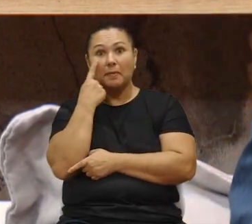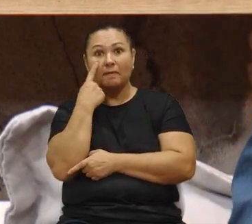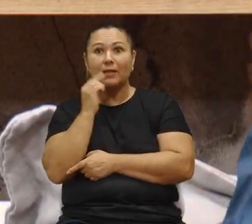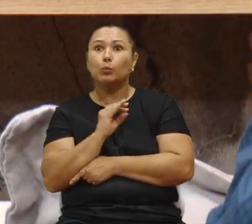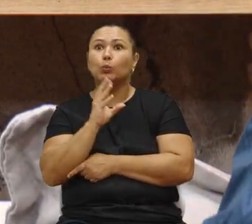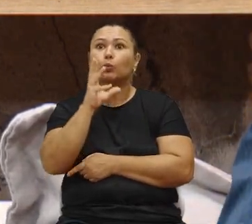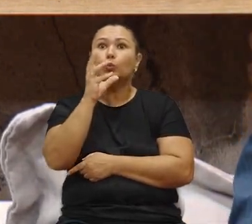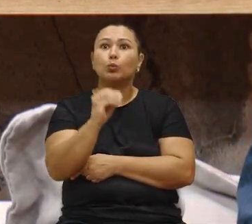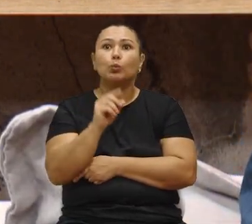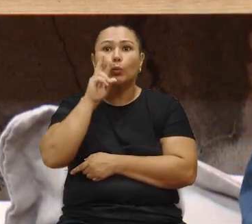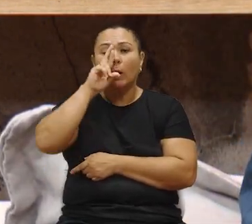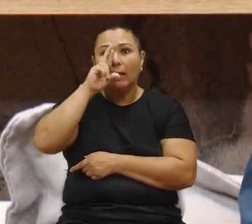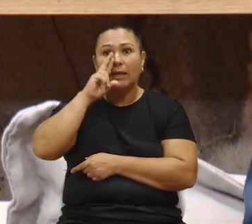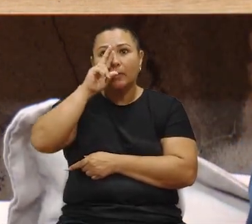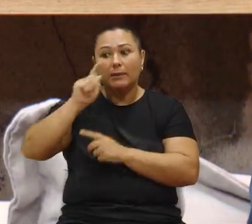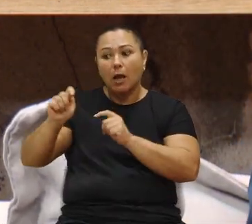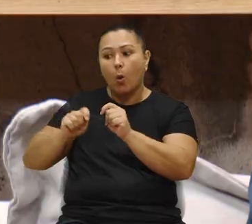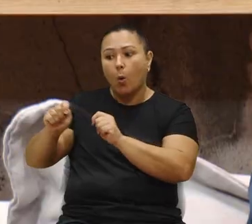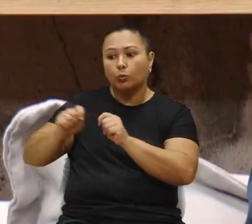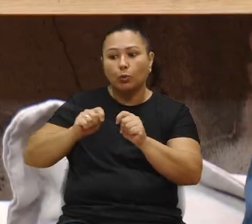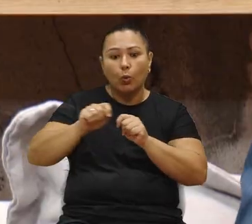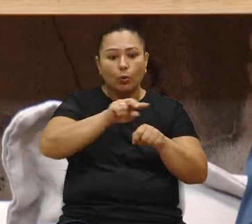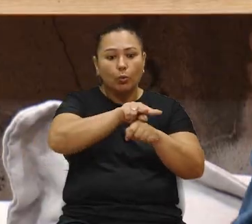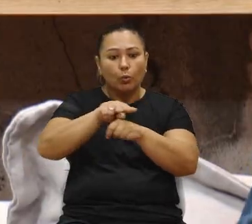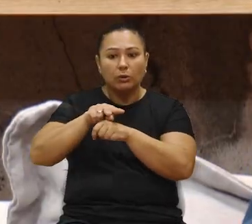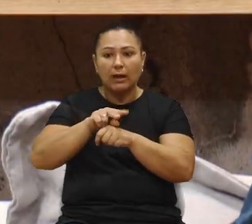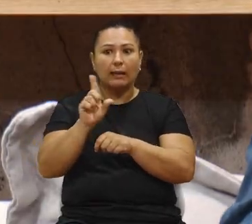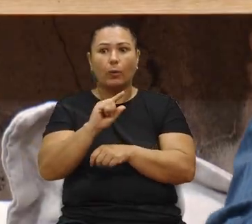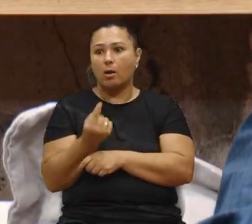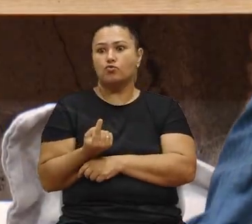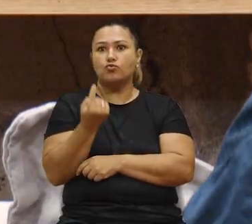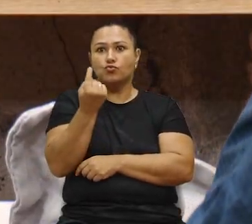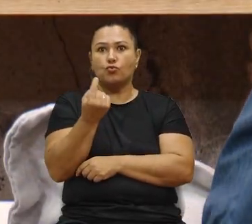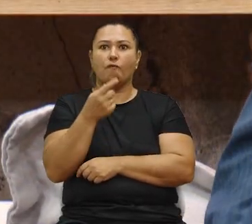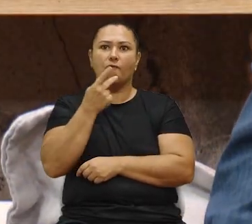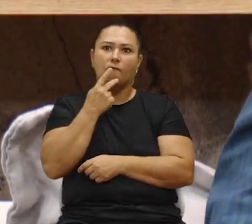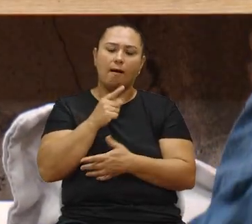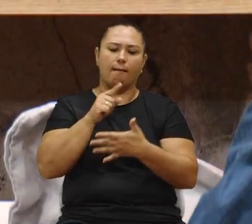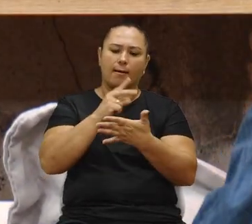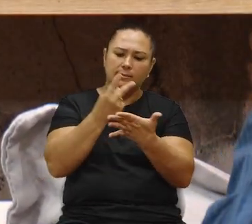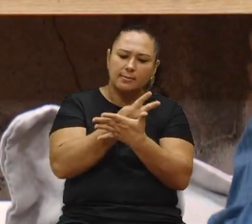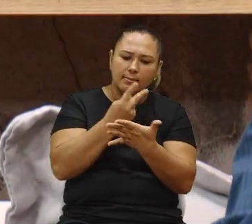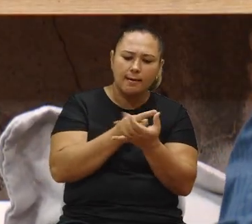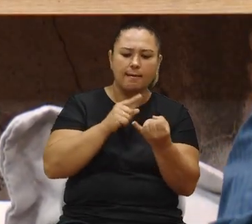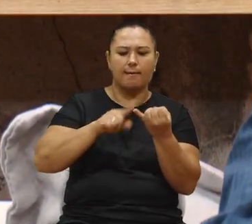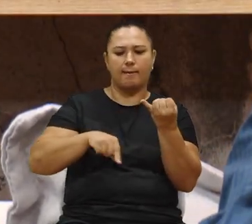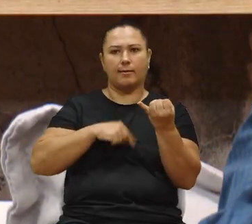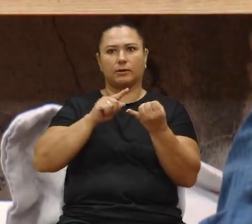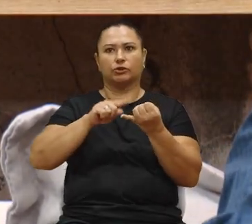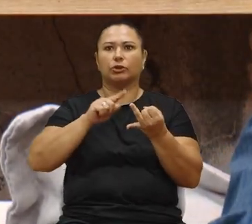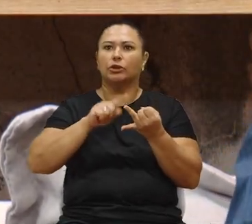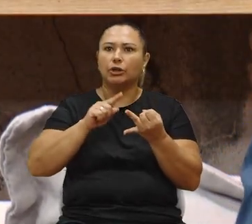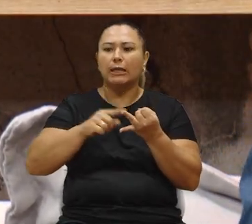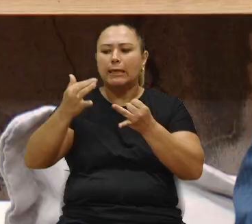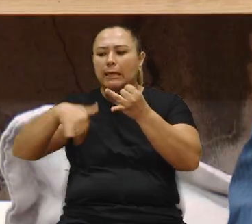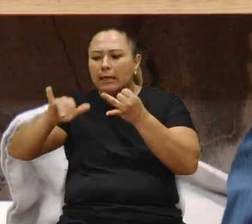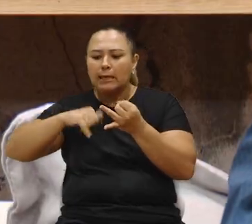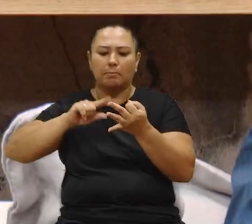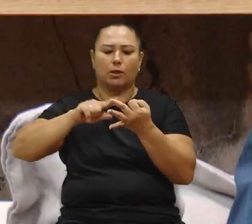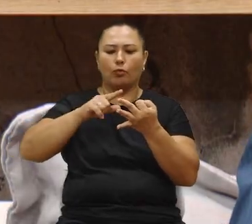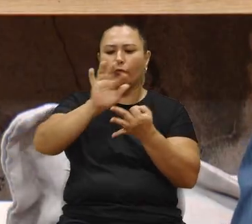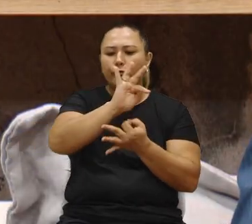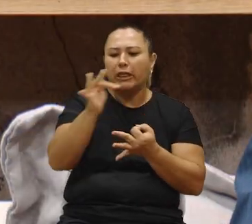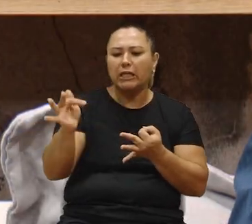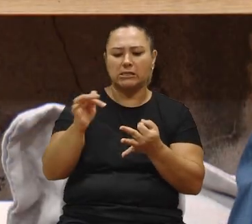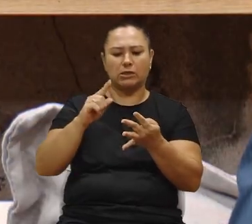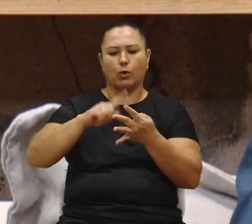ANR prevê que todos os riscos devam ser controlados. Ela não fala de um risco específico, ela fala de risco de acidente, risco causado por